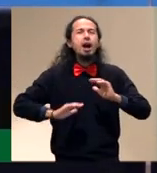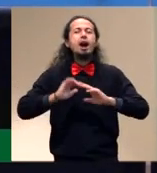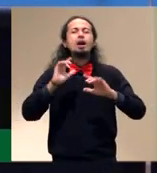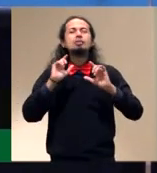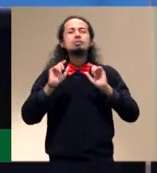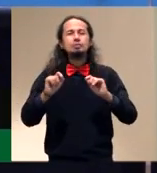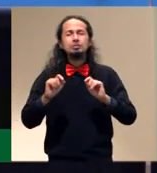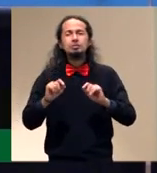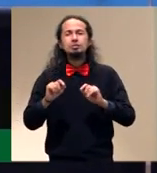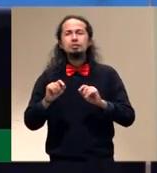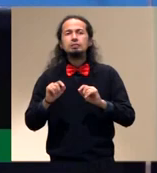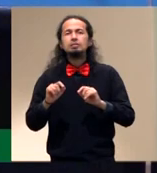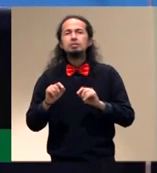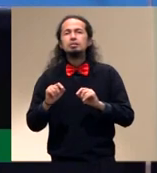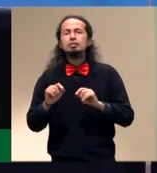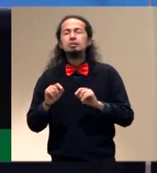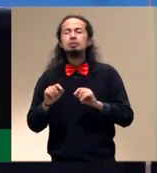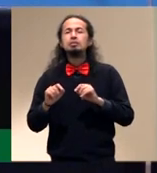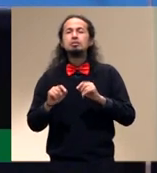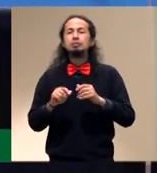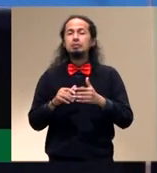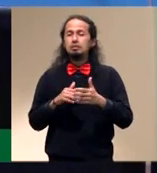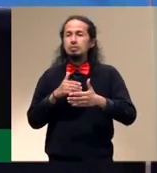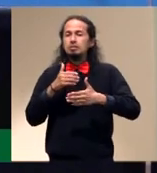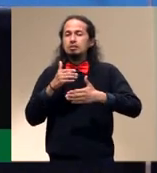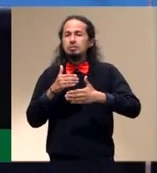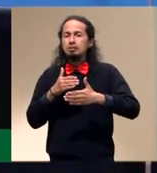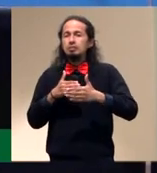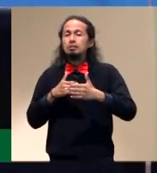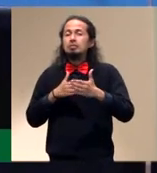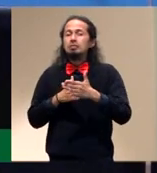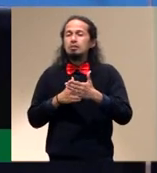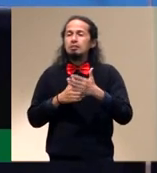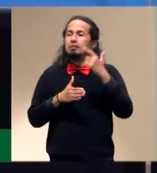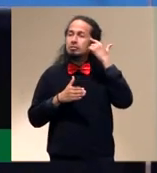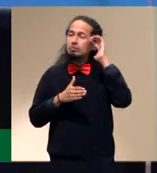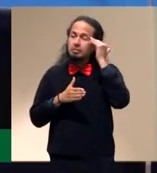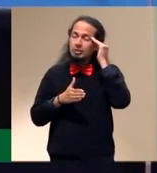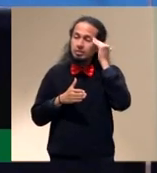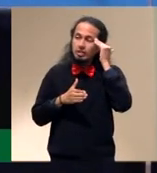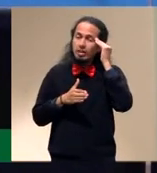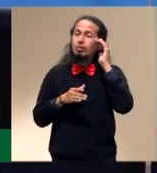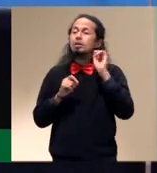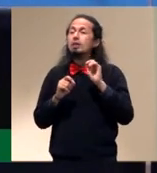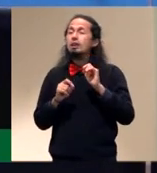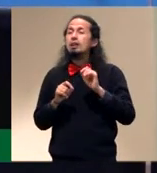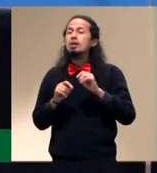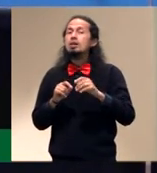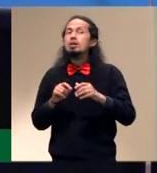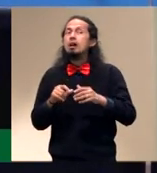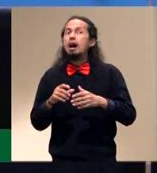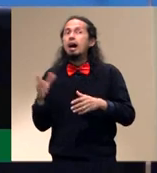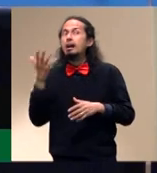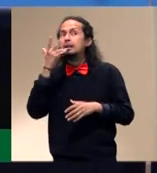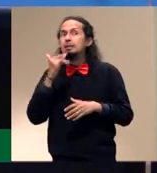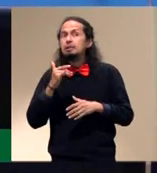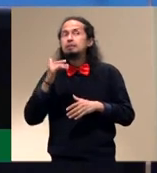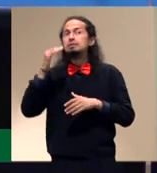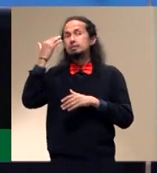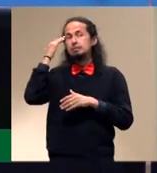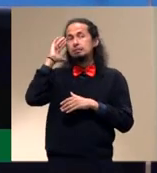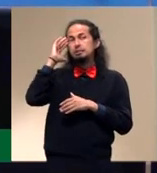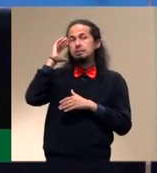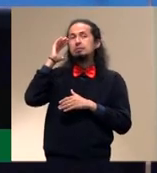do entendimento sobre o desenvolvimento da criança. E está ligado, inclusive, esse pressuposto